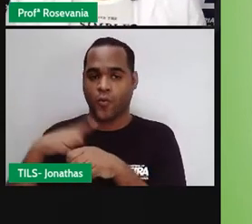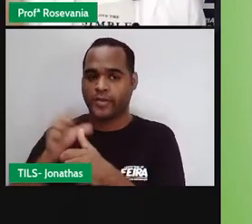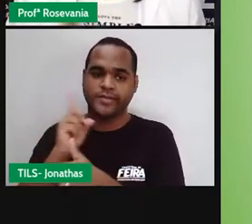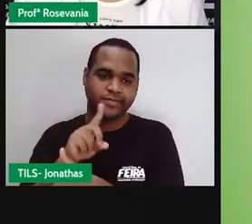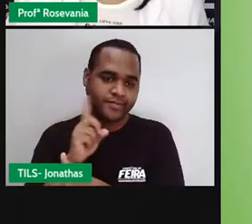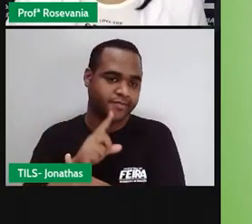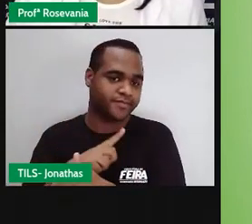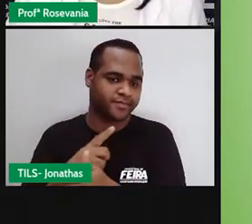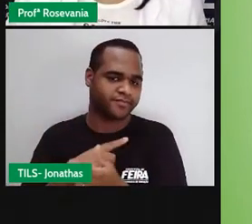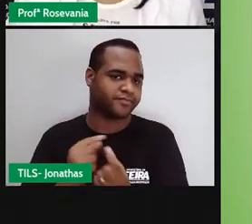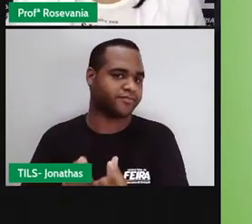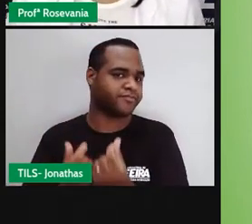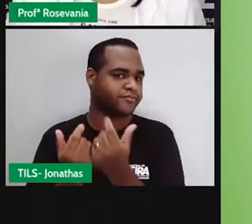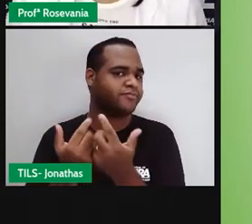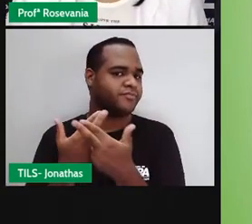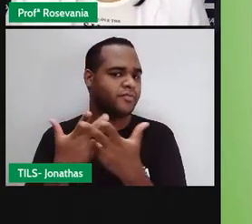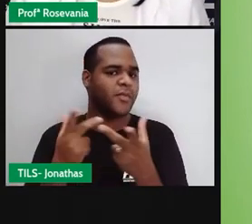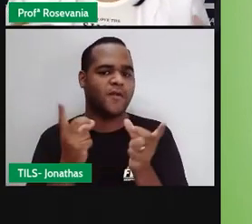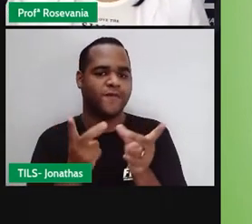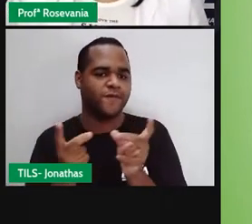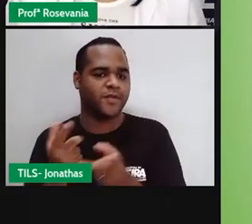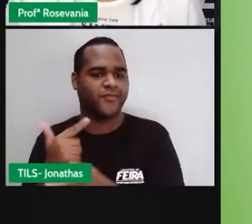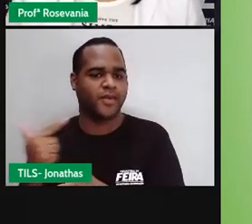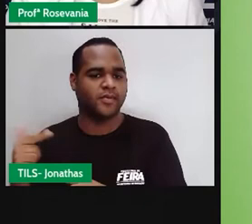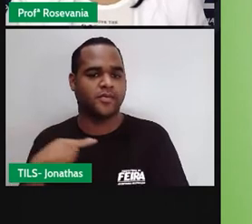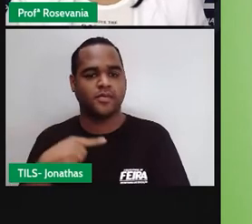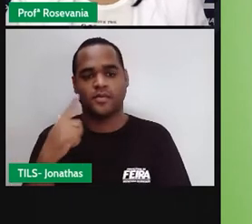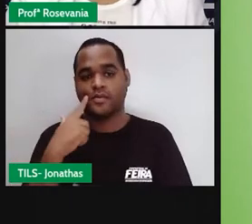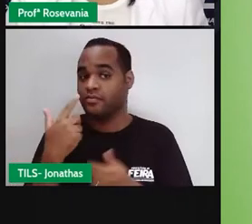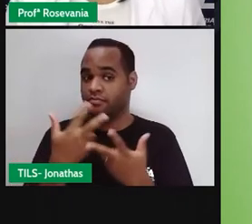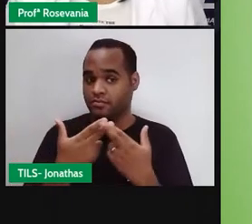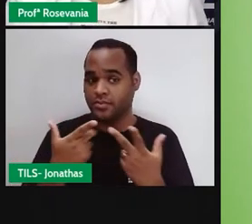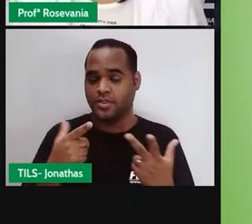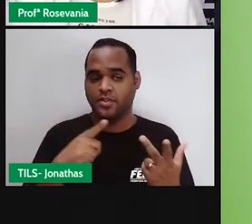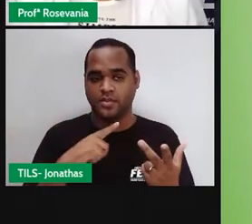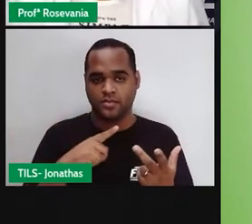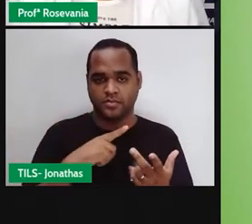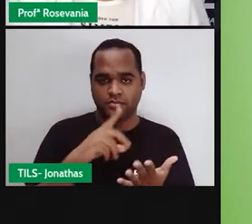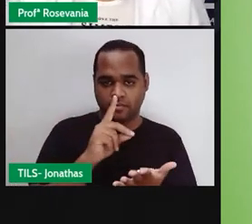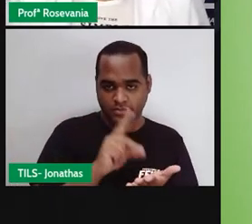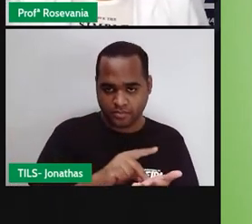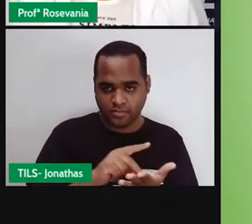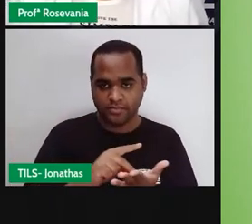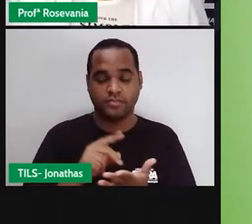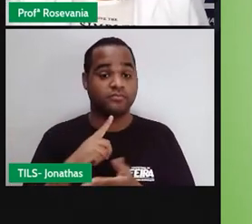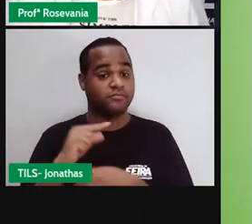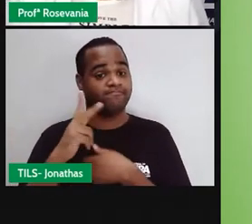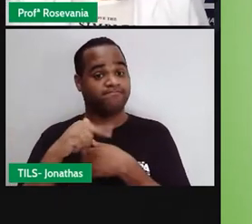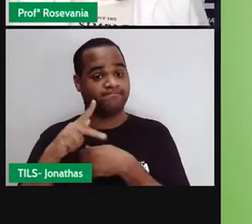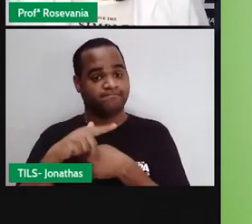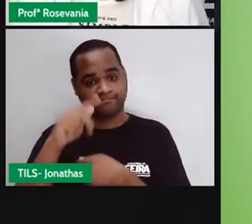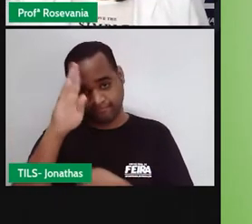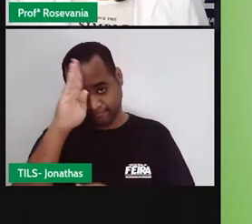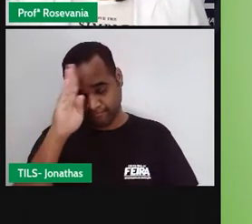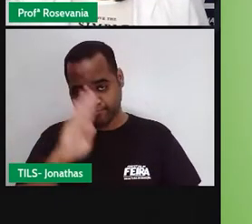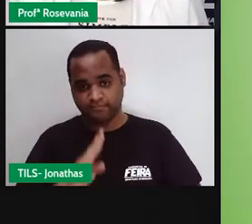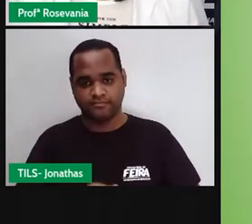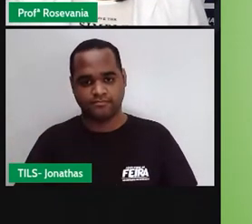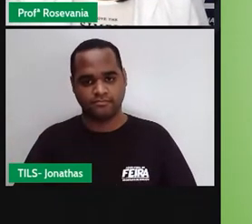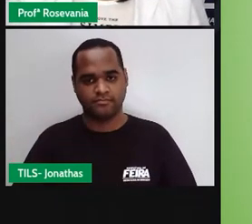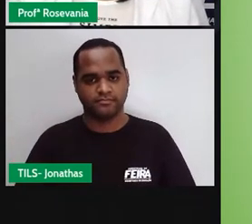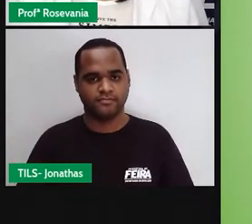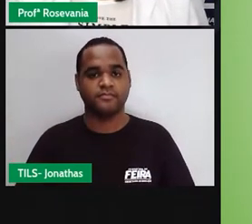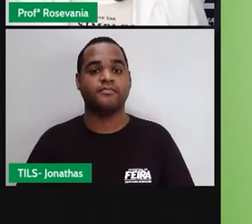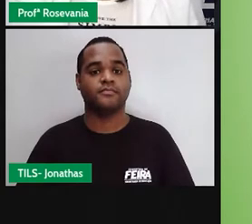produção e não ter mais para quem vender. Isso interferiu muito e mexeu muito com a gente também aqui no Brasil, né? E aí,